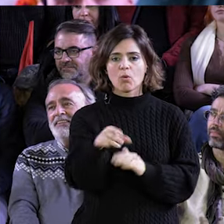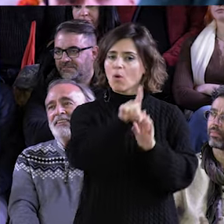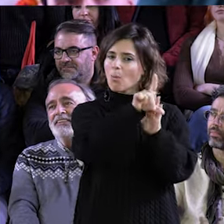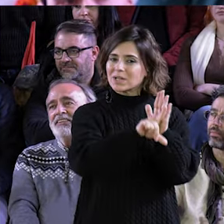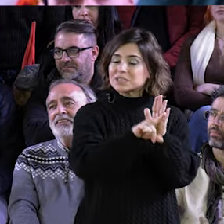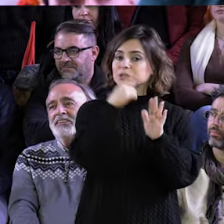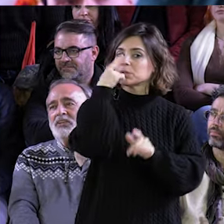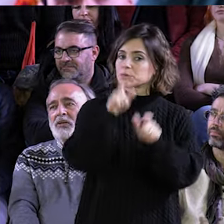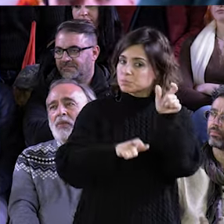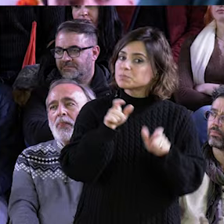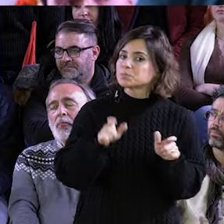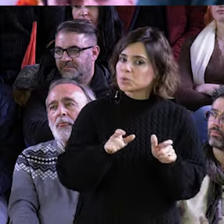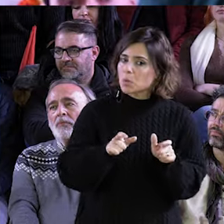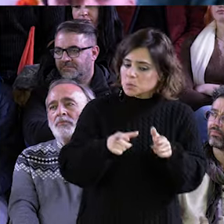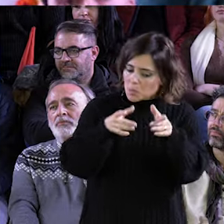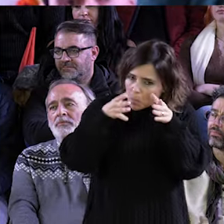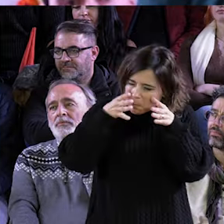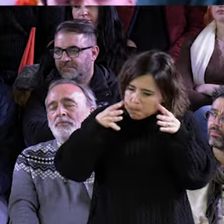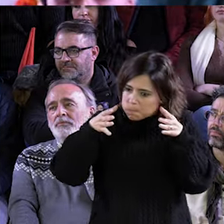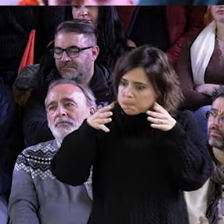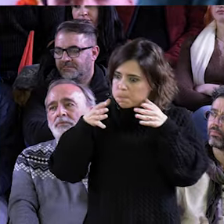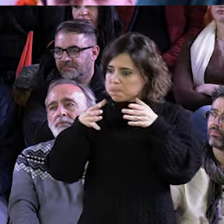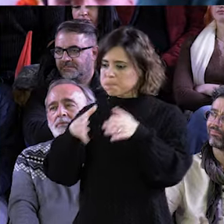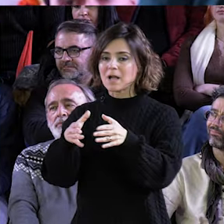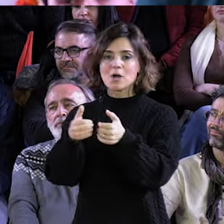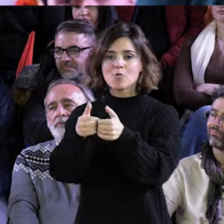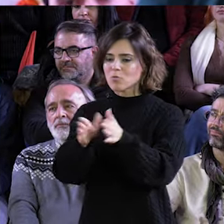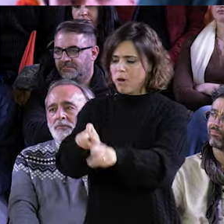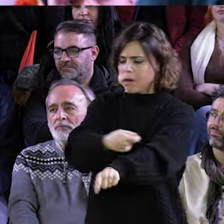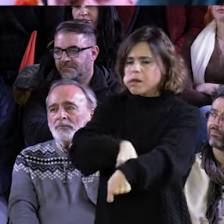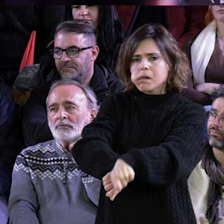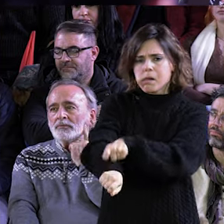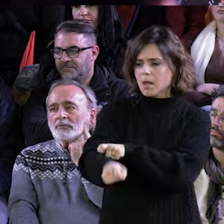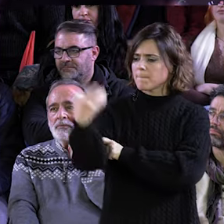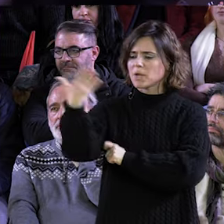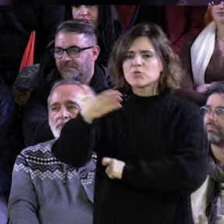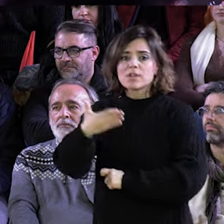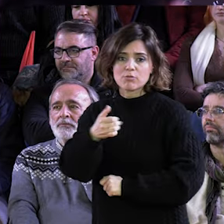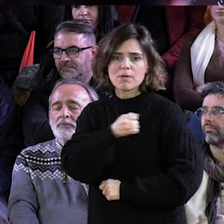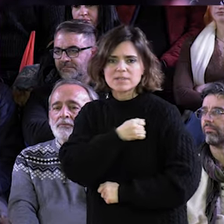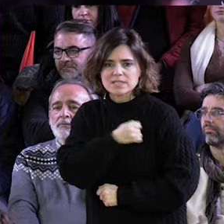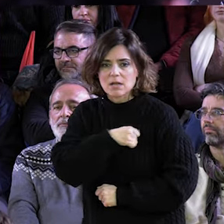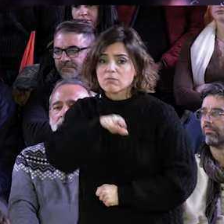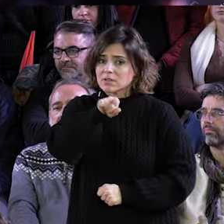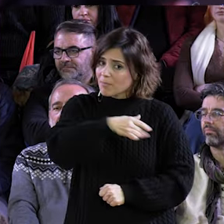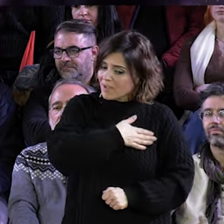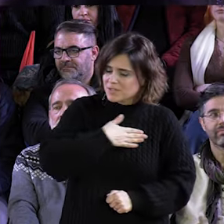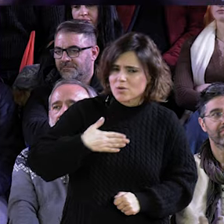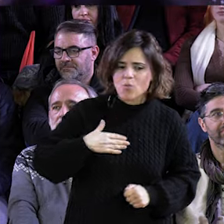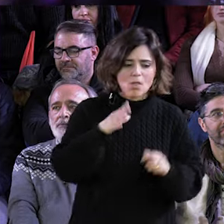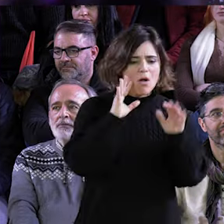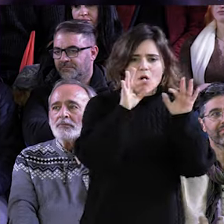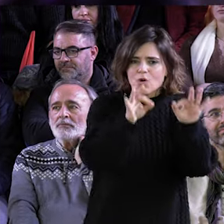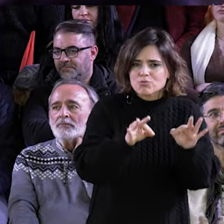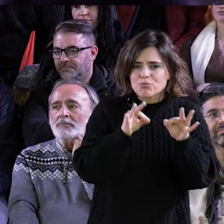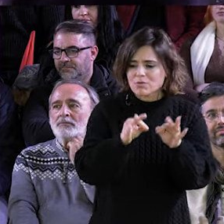pessoas comprometidas com todas as disputas que fazemos nestas eleições, pelo direito à habitação, mas também à saúde, aos cuidados,